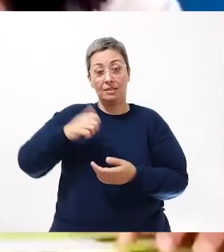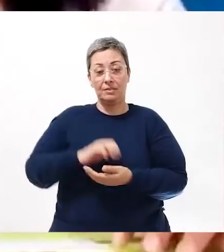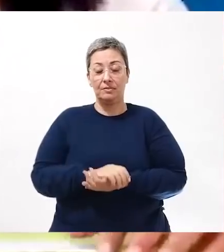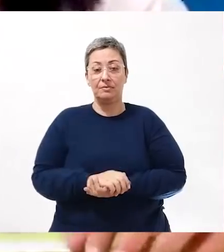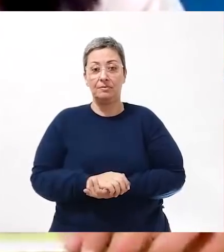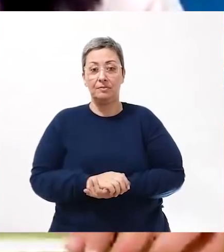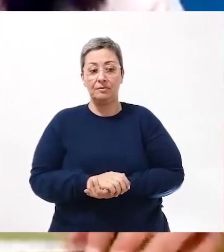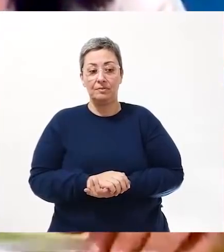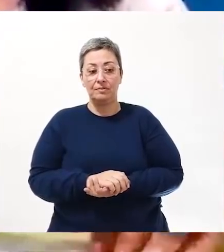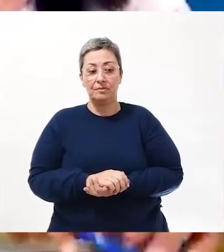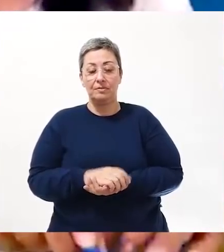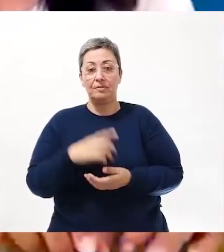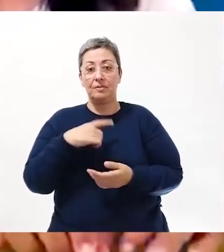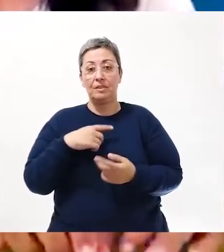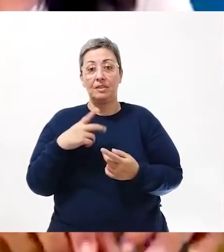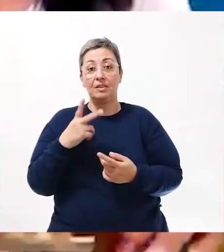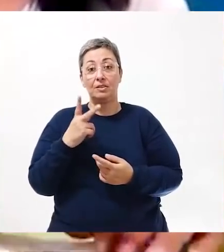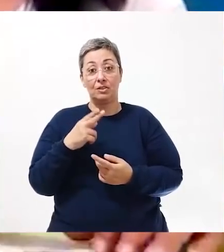Canetinha,